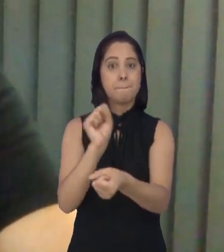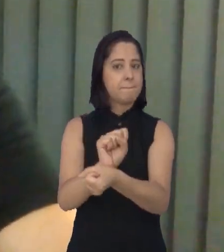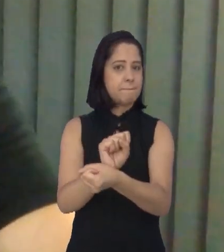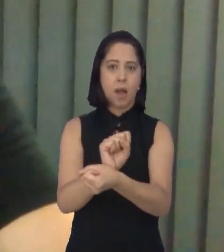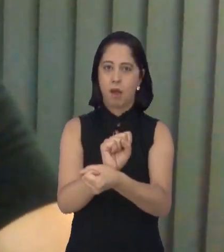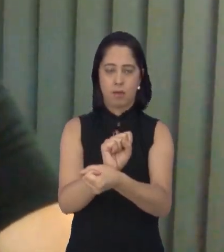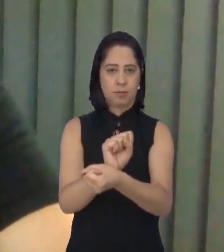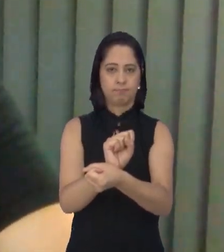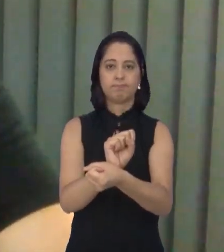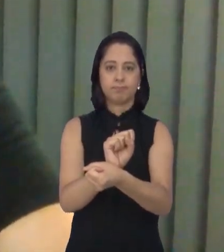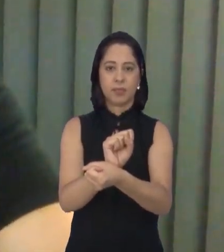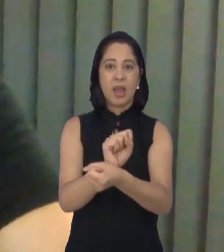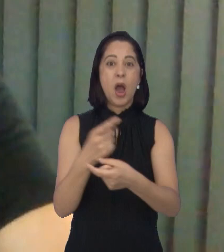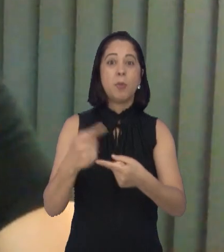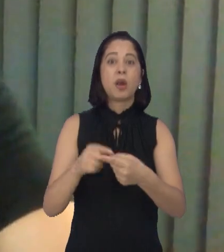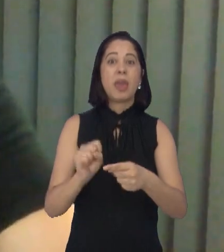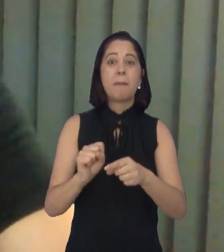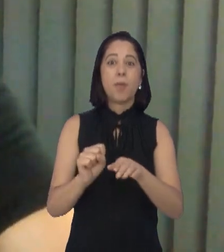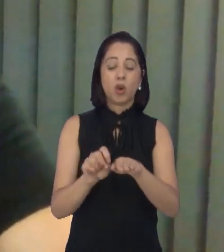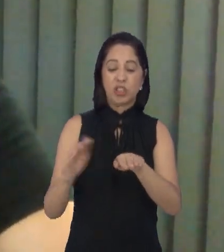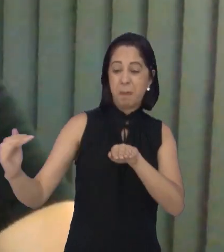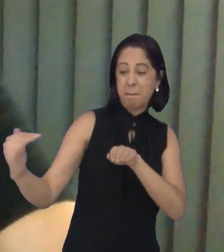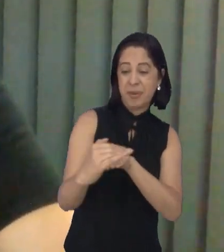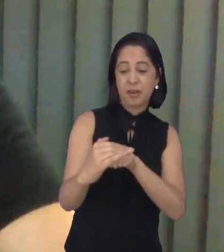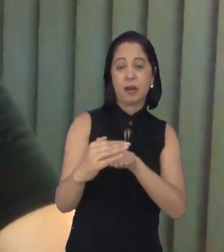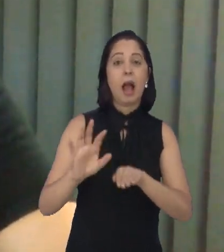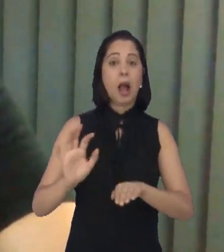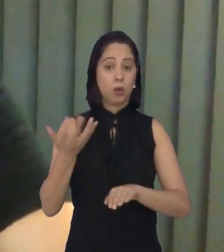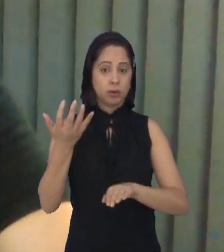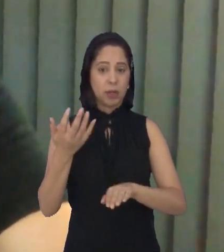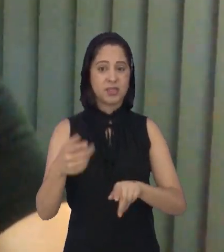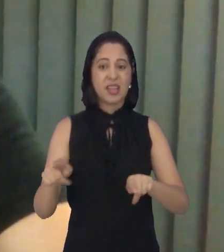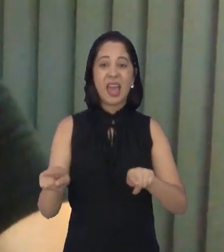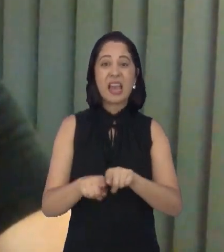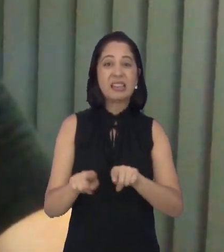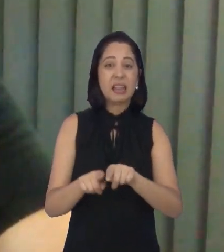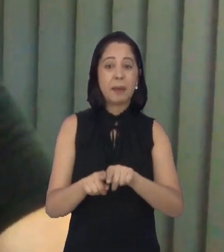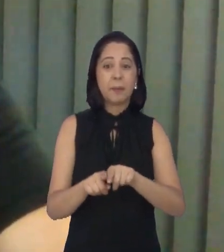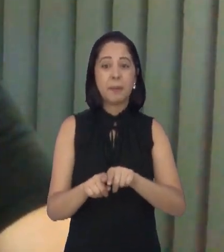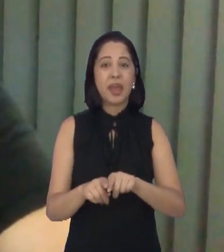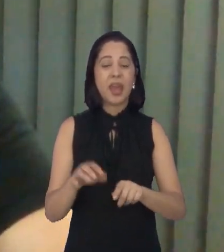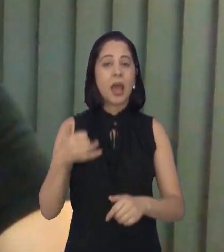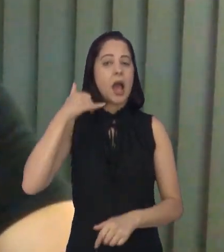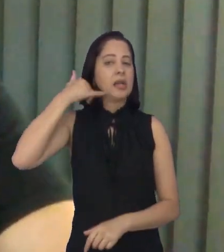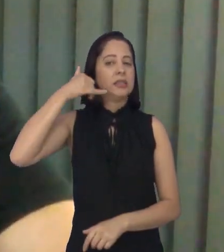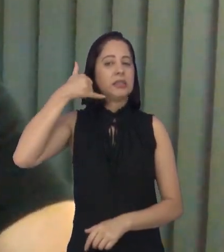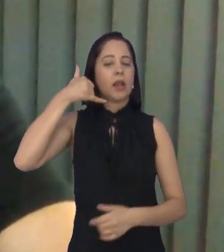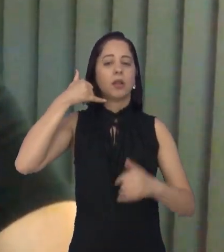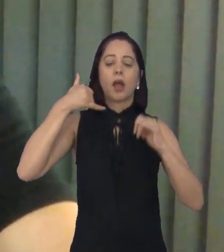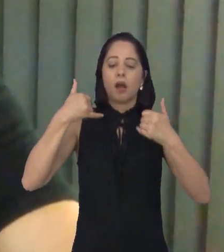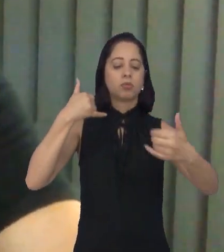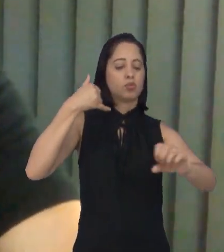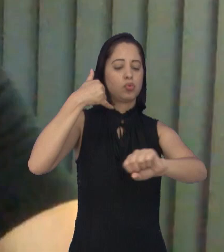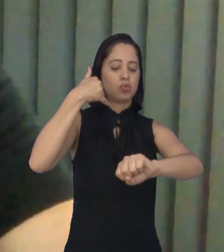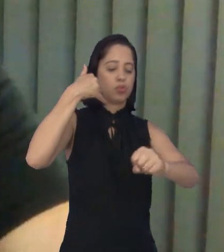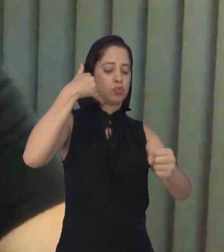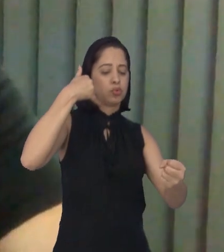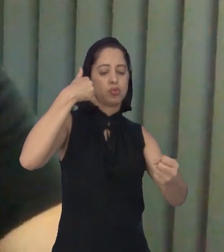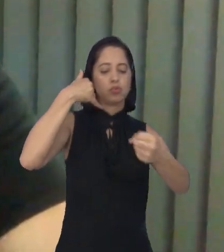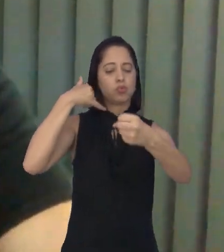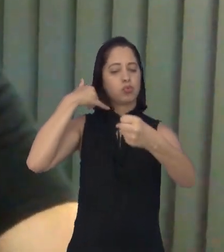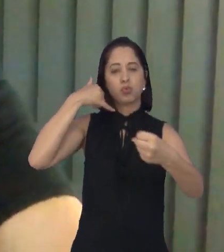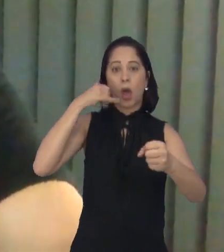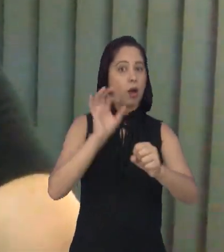quem está vindo na outra rua. Seguir os limites de velocidade, não usar o celular enquanto está dirigindo, porque o celular